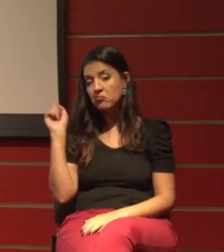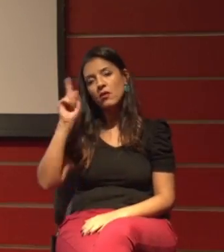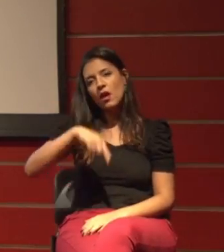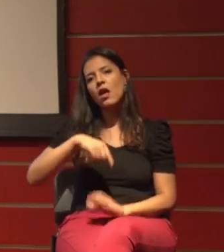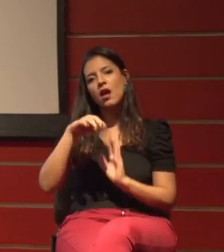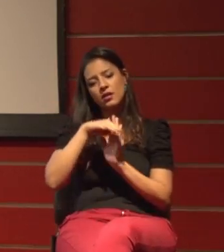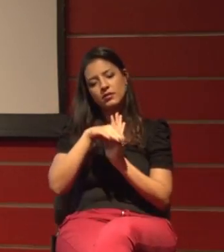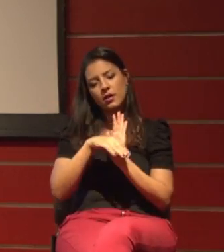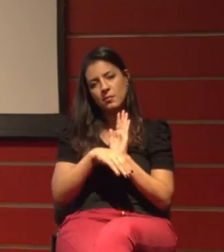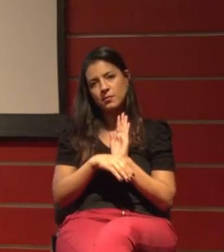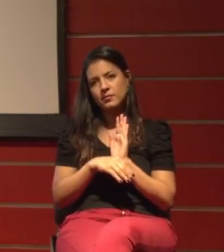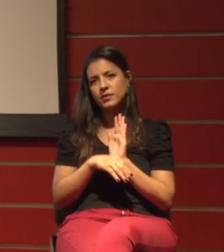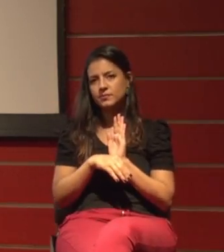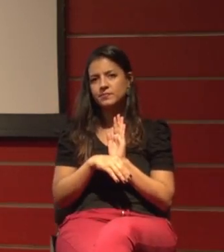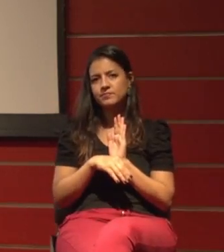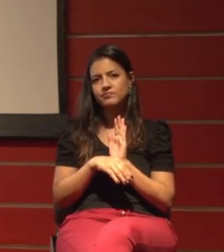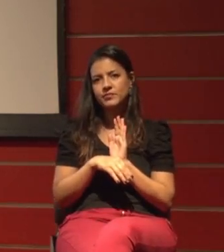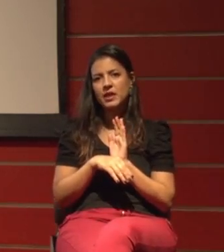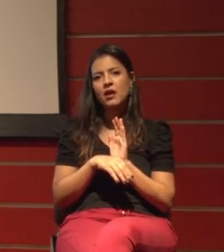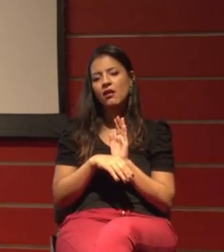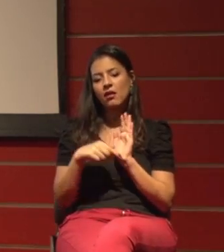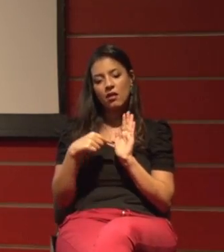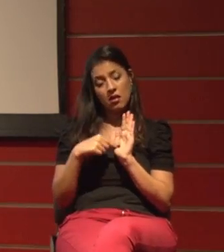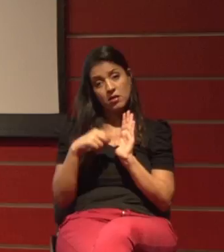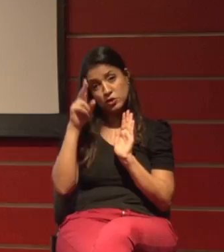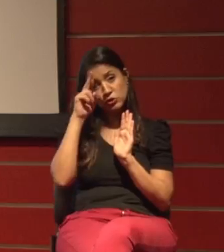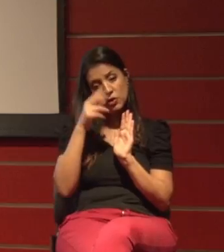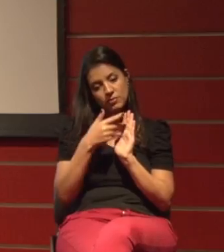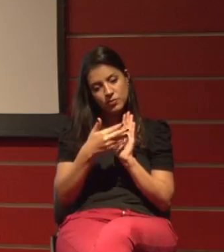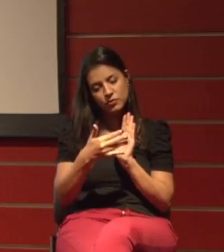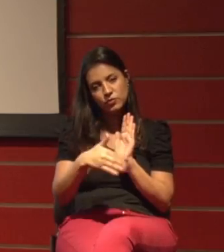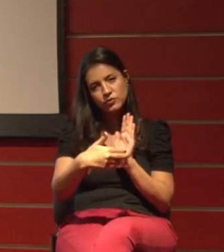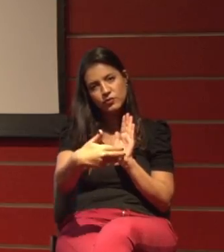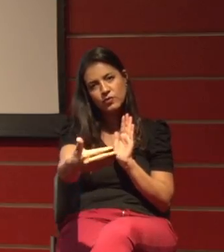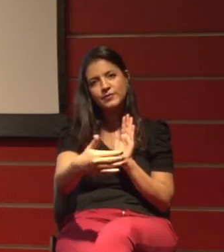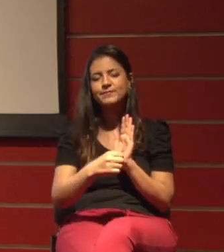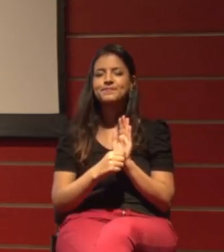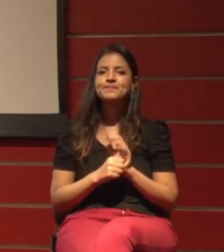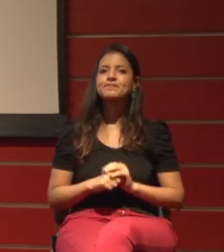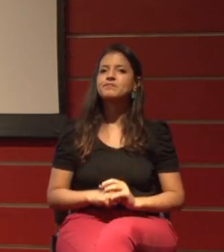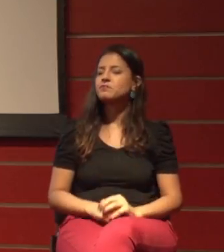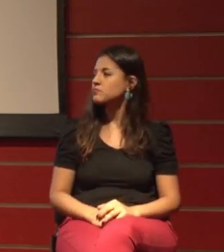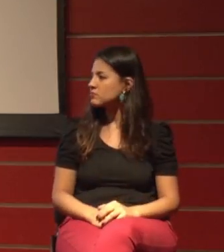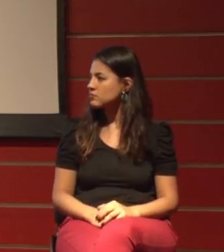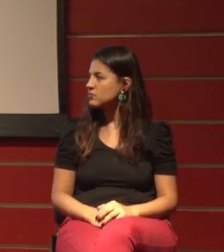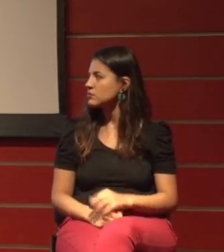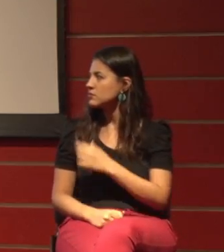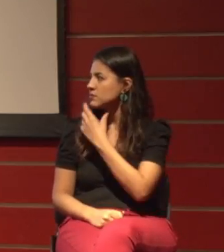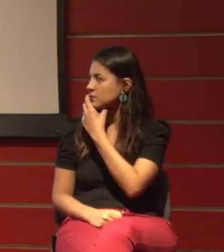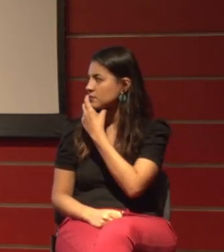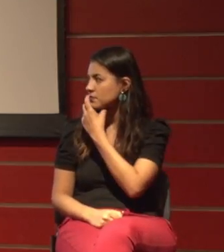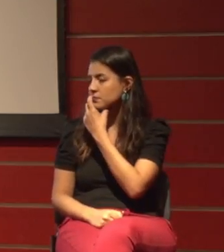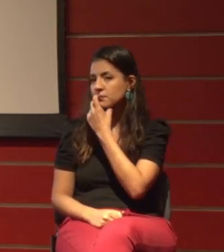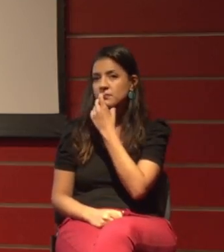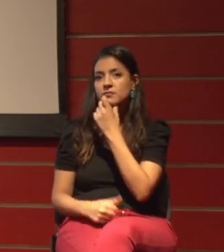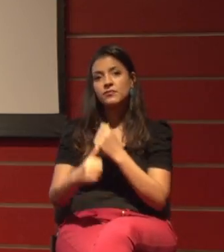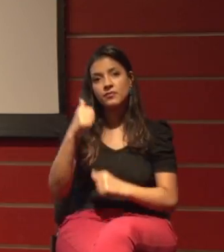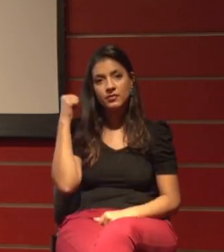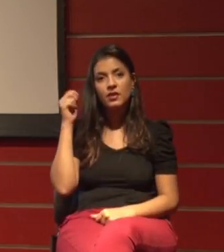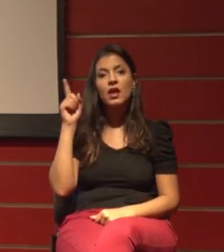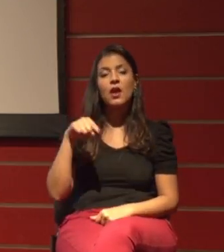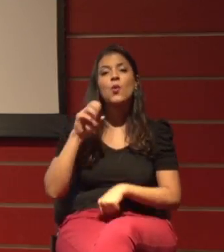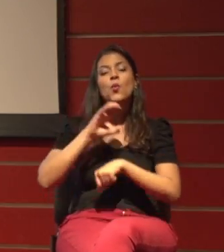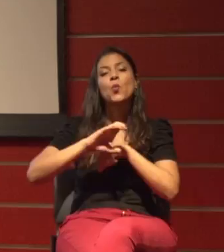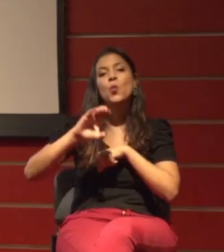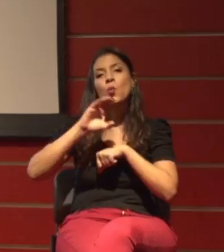história né Essa essa esse esse material que eu trouxe aqui agora faz parte de um curso que eu dou